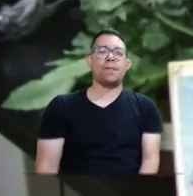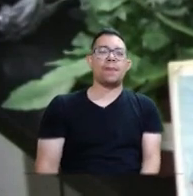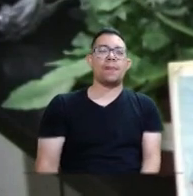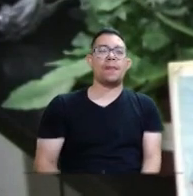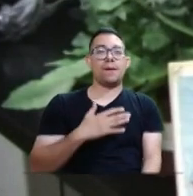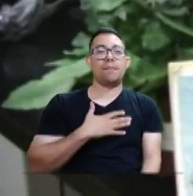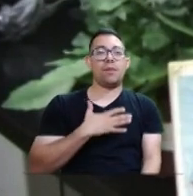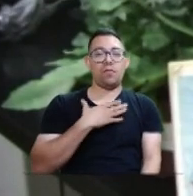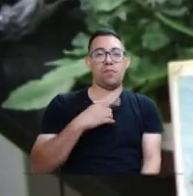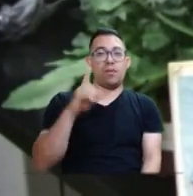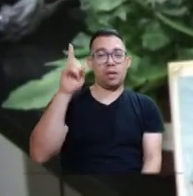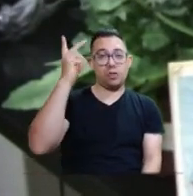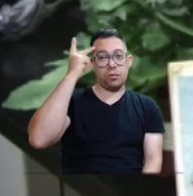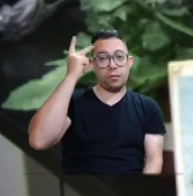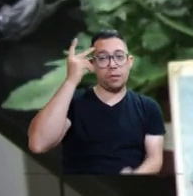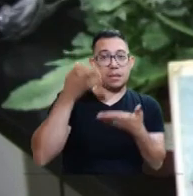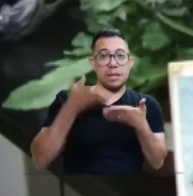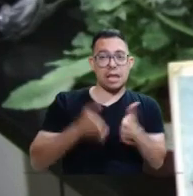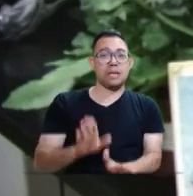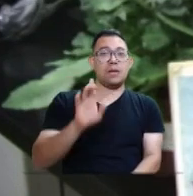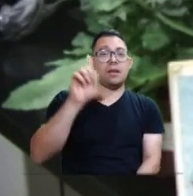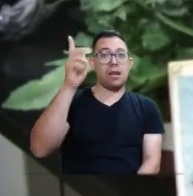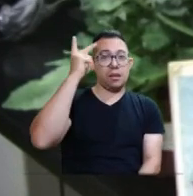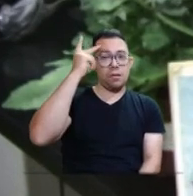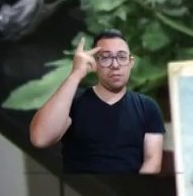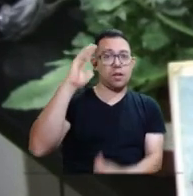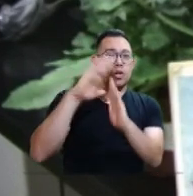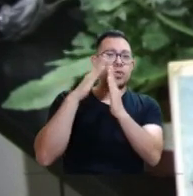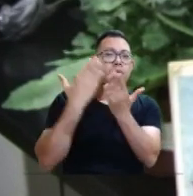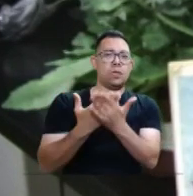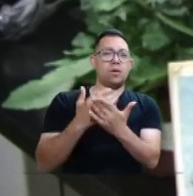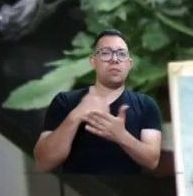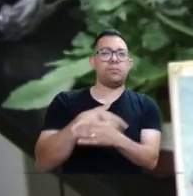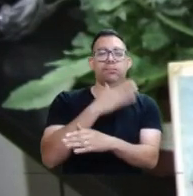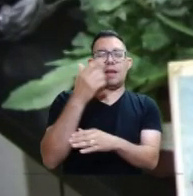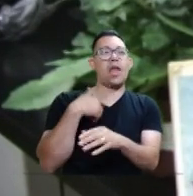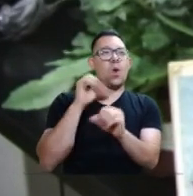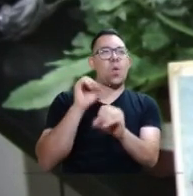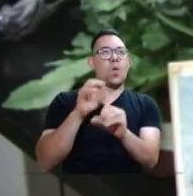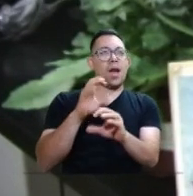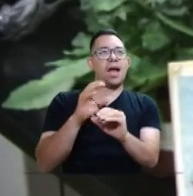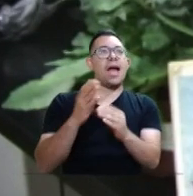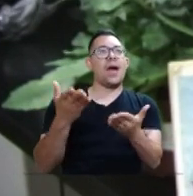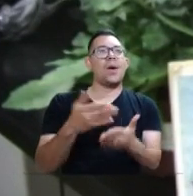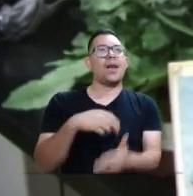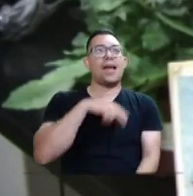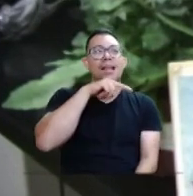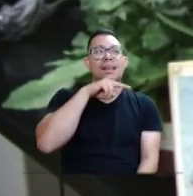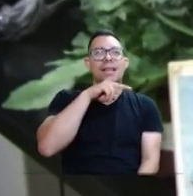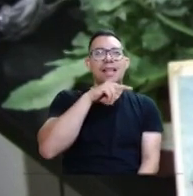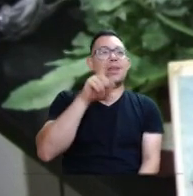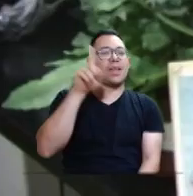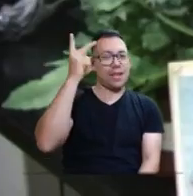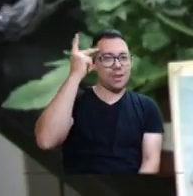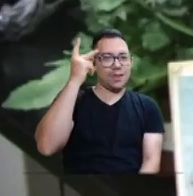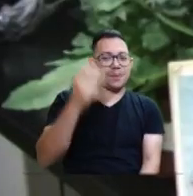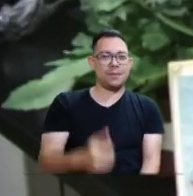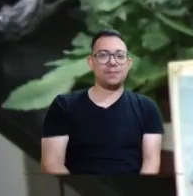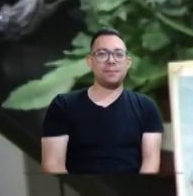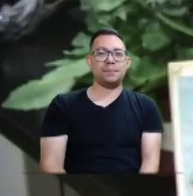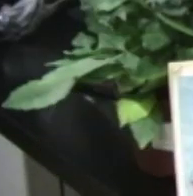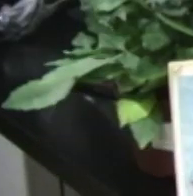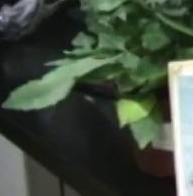netos atualmente. Meus filhos nasceram todos em São Paulo, estudaram todos os 4 na mesma escola, eu dei aula nessa escola e